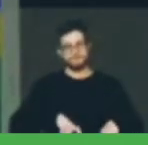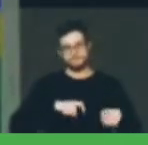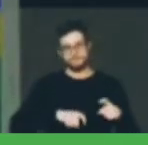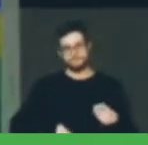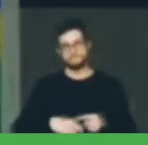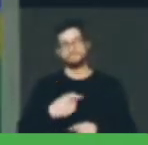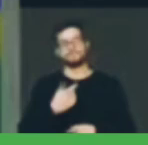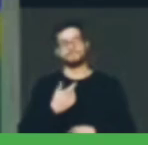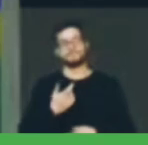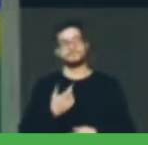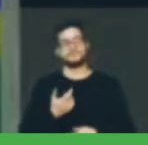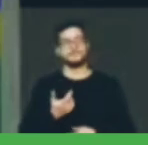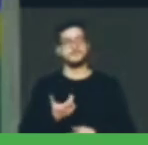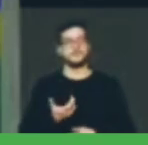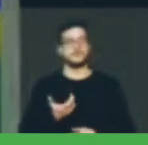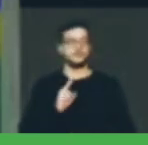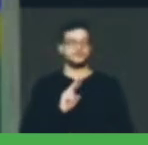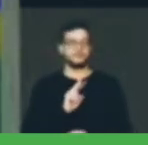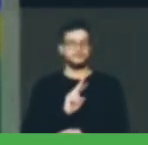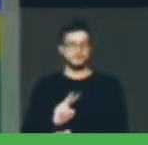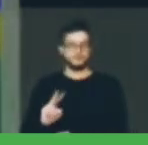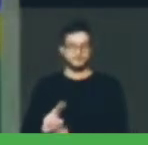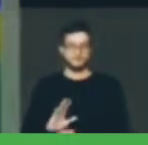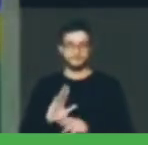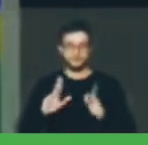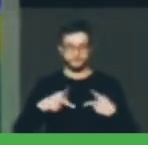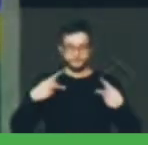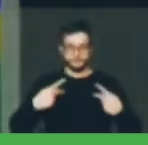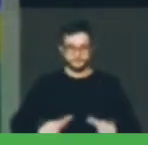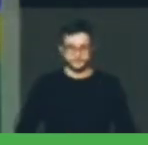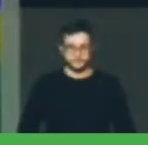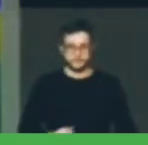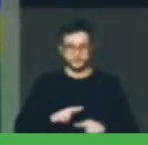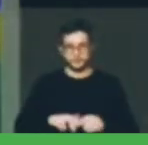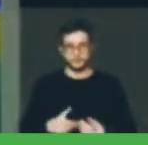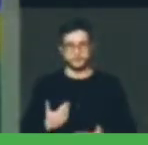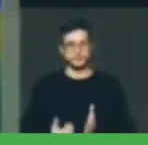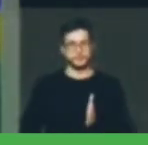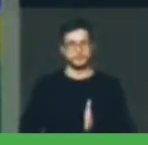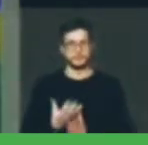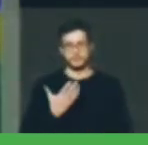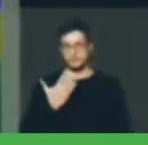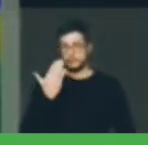que preserva a humanidade, porque é o agricultor que produz...